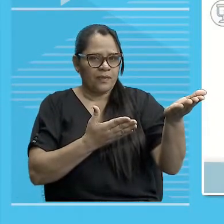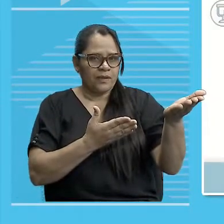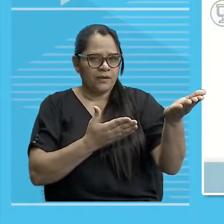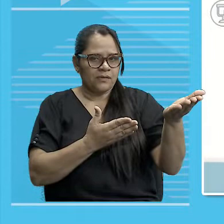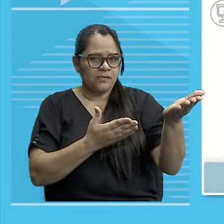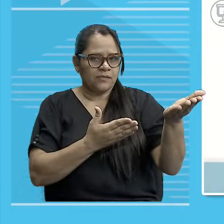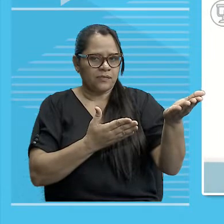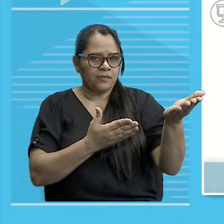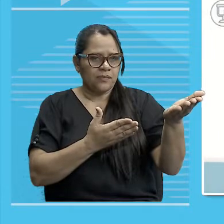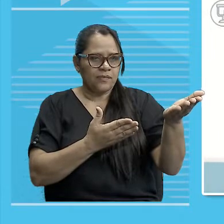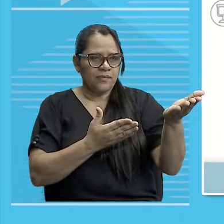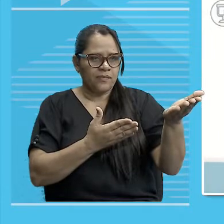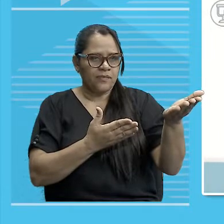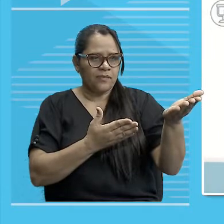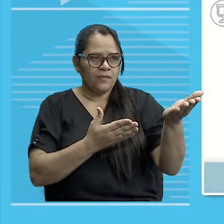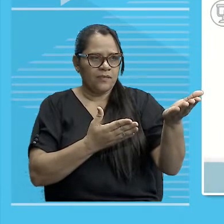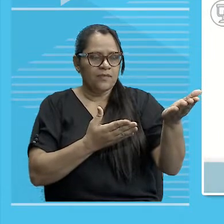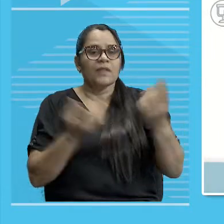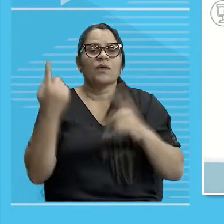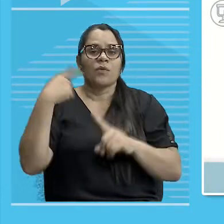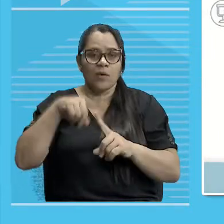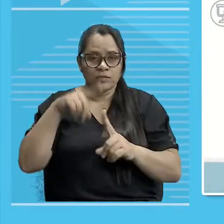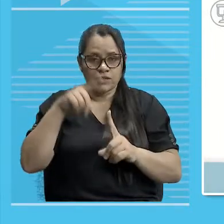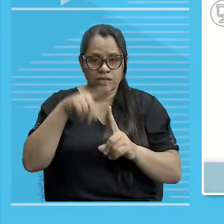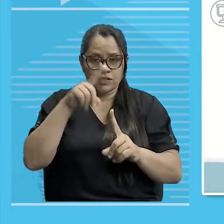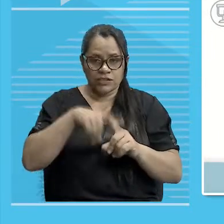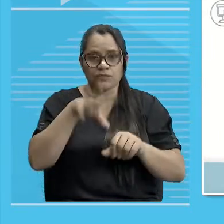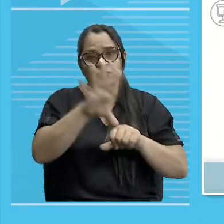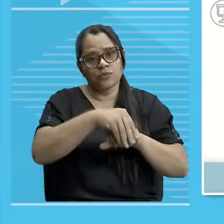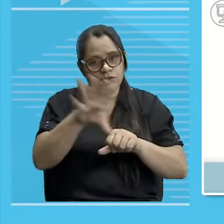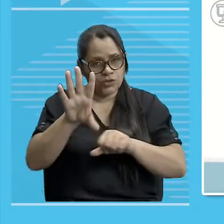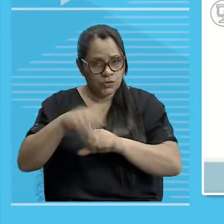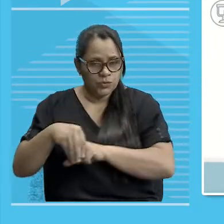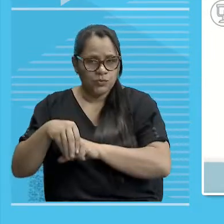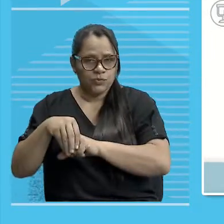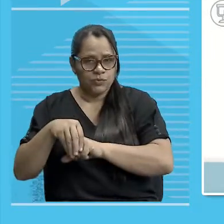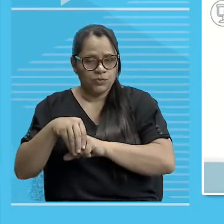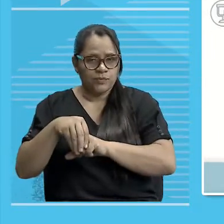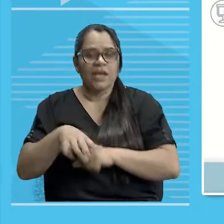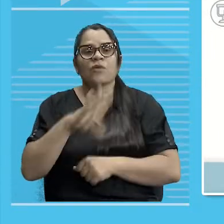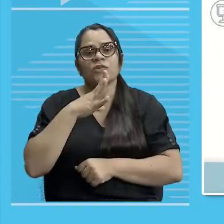Deixa eu passar aqui, tá aí, ó. O objetivo é conhecer o máximo de informações